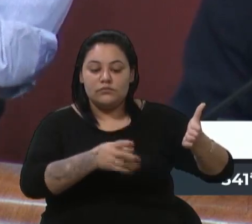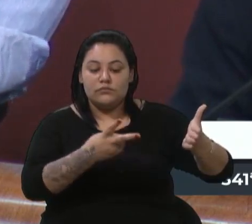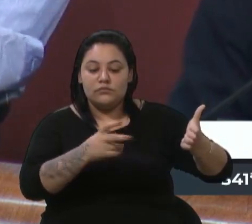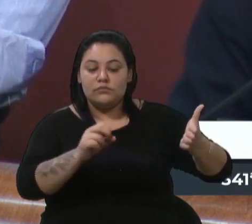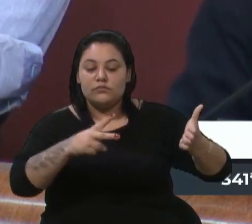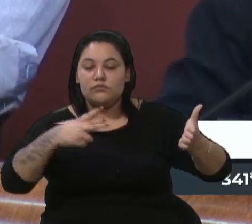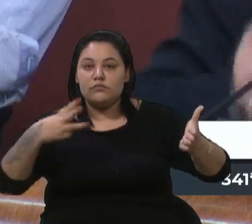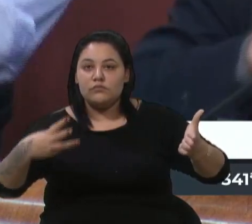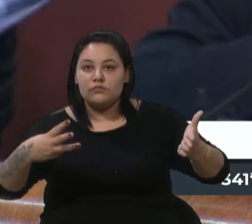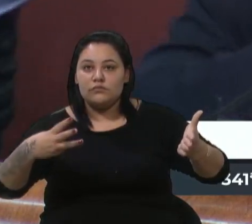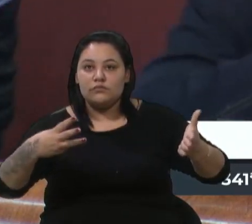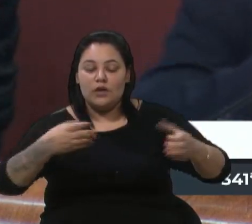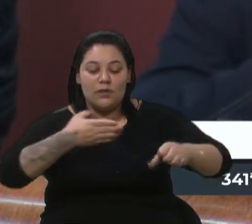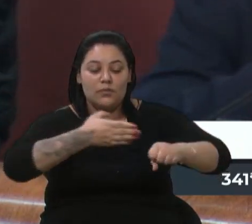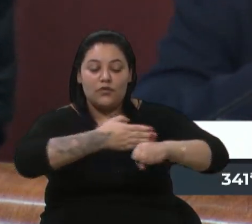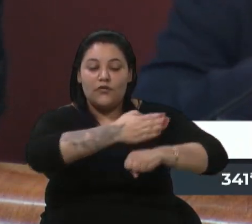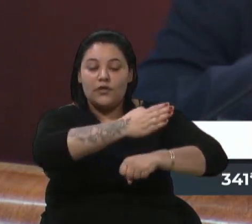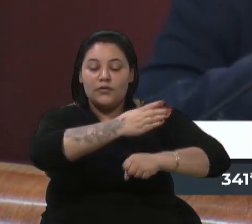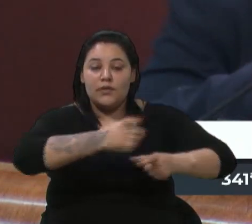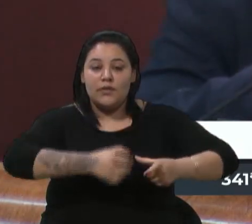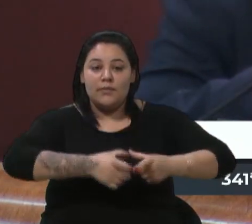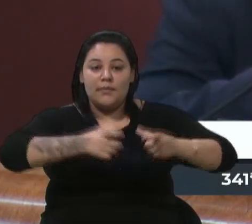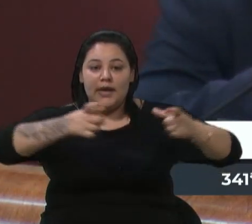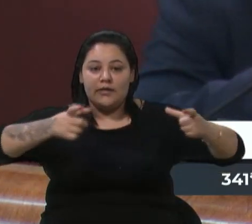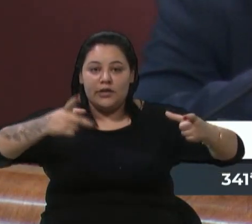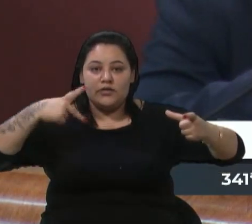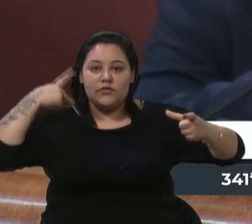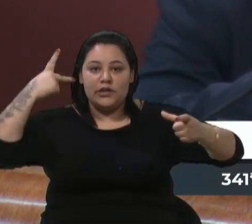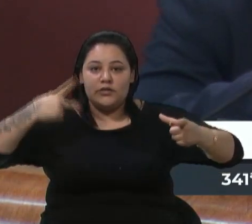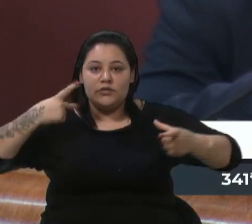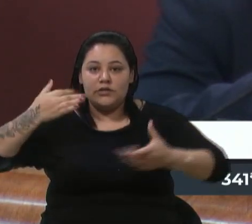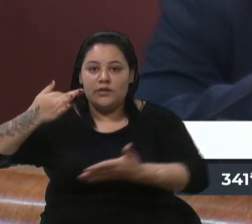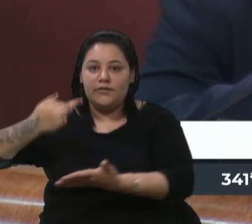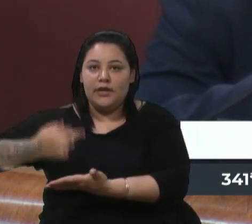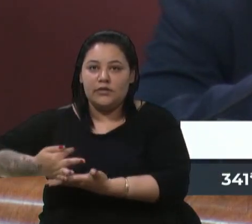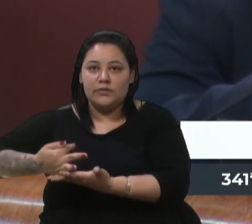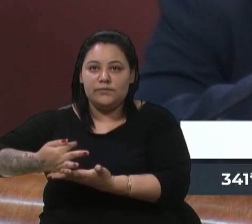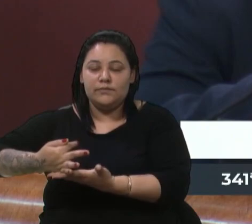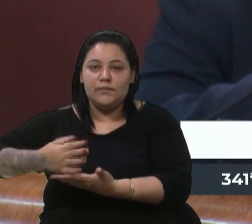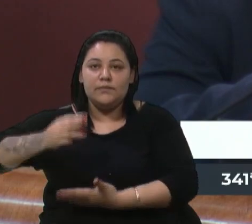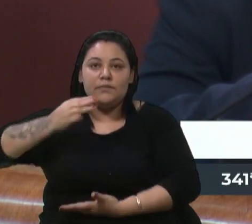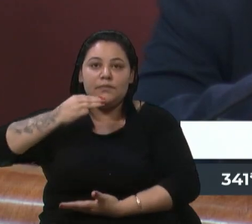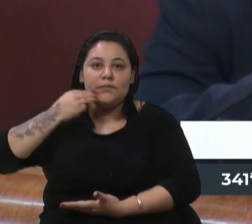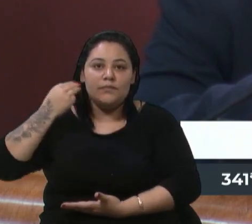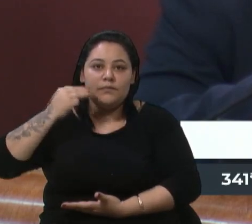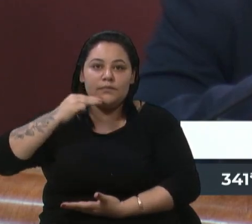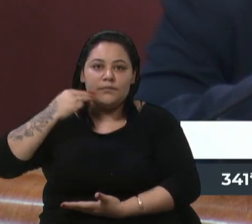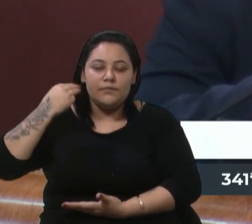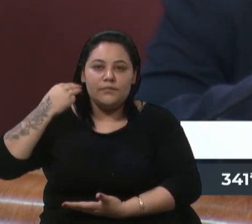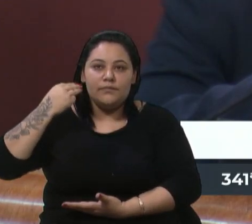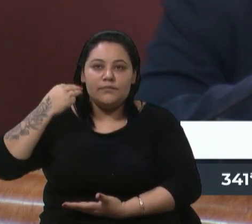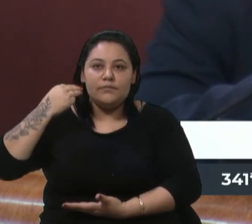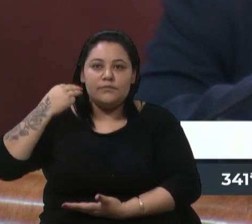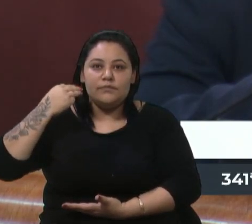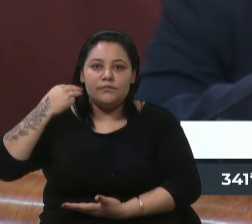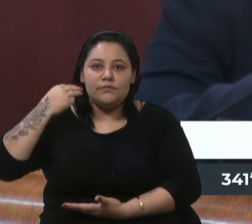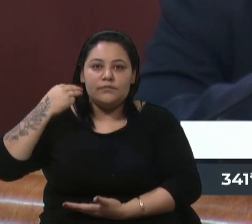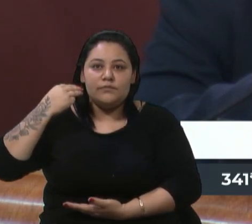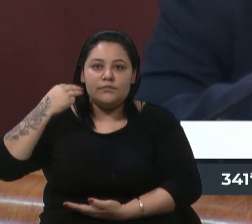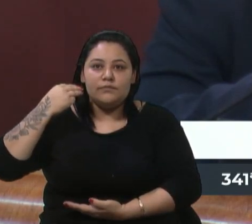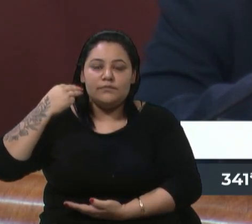49/2023 foi aprovado por unanimidade com a ausência de Marisol Santos.